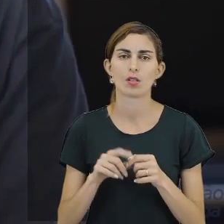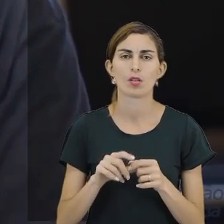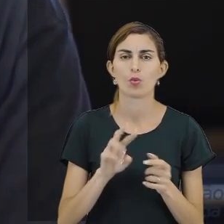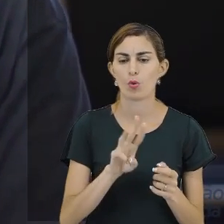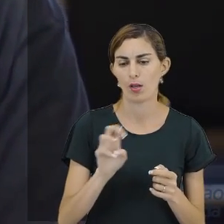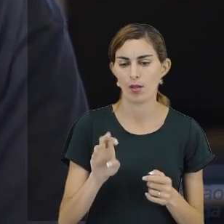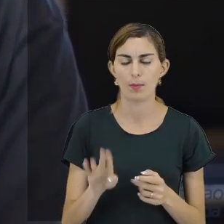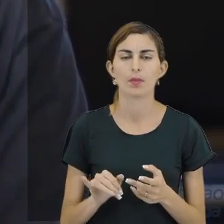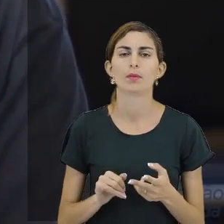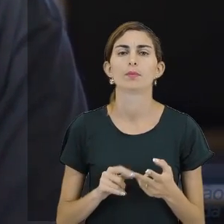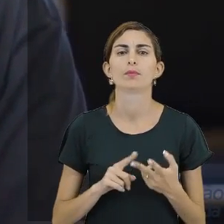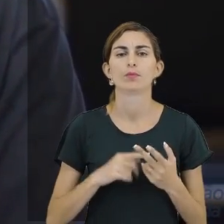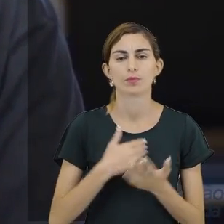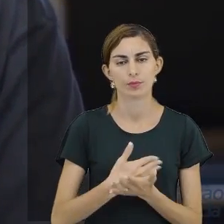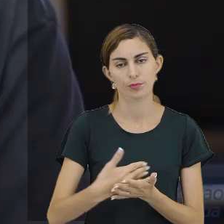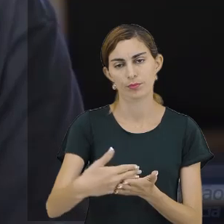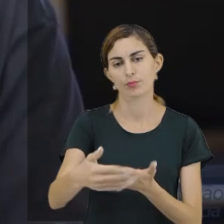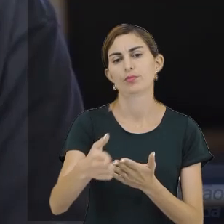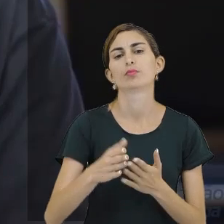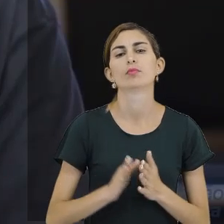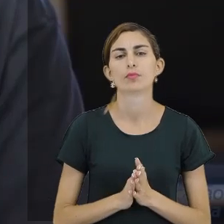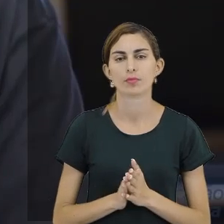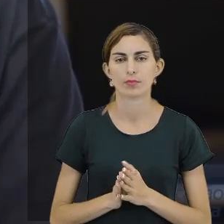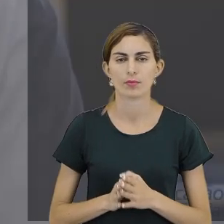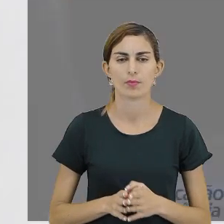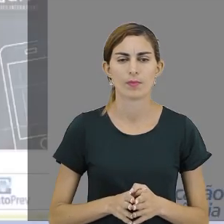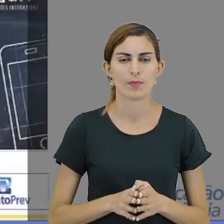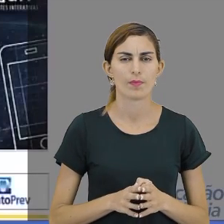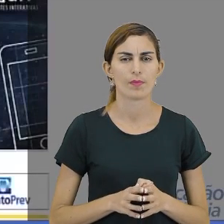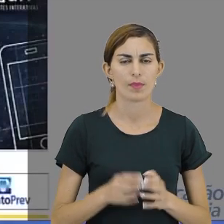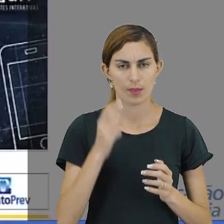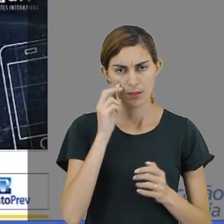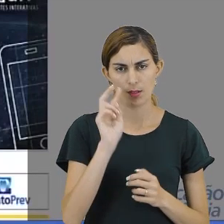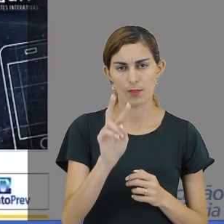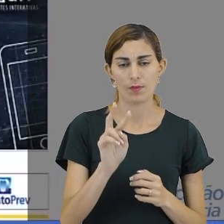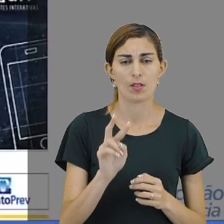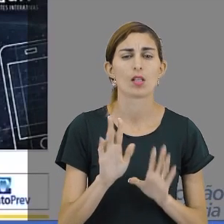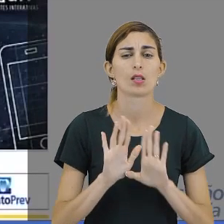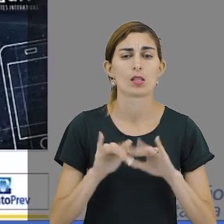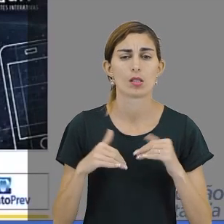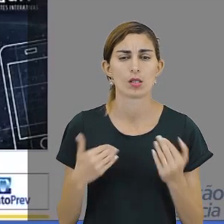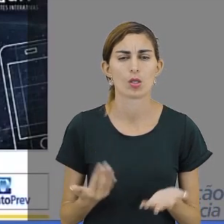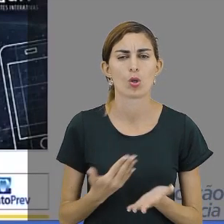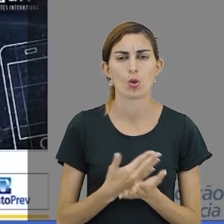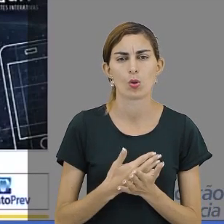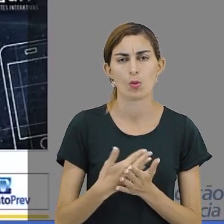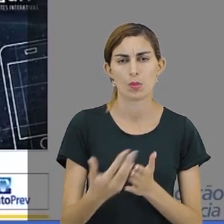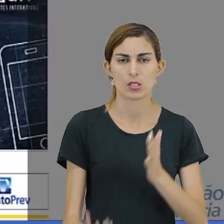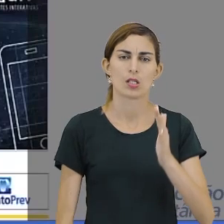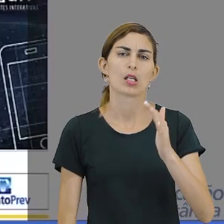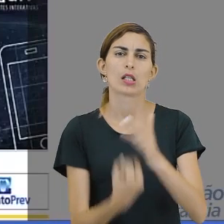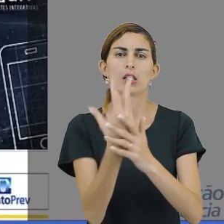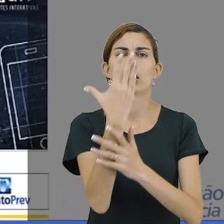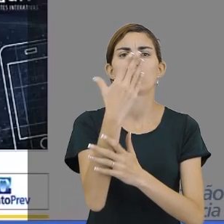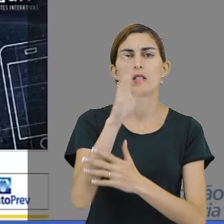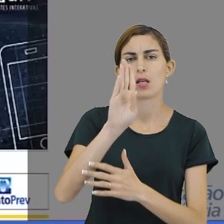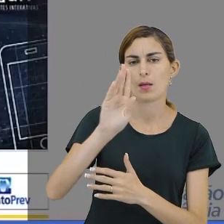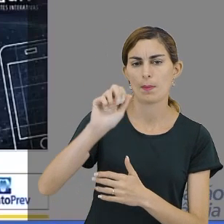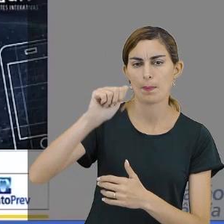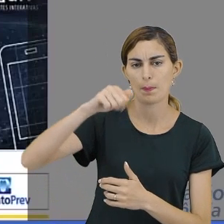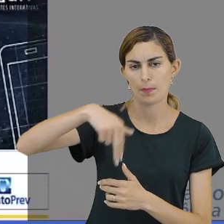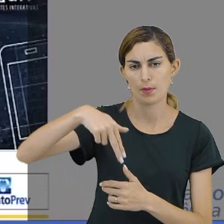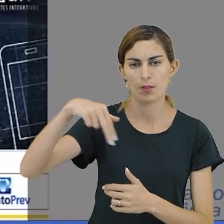a web. Então, vamos começar a construir o nosso banner? Então, vamos começar a criar o